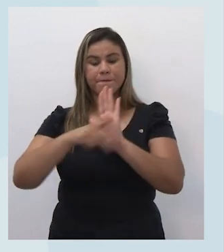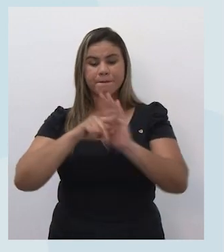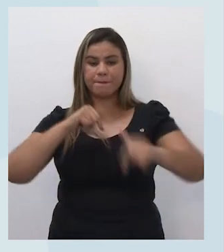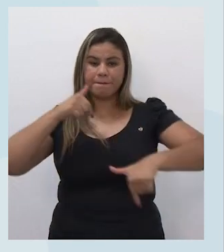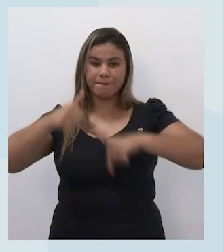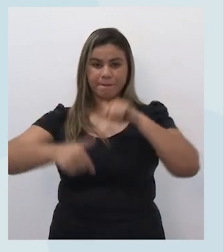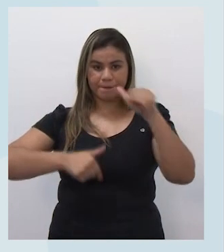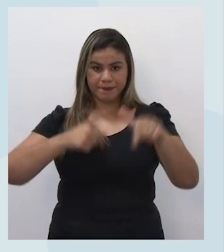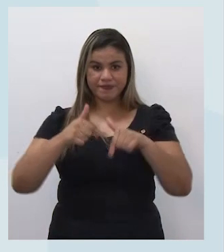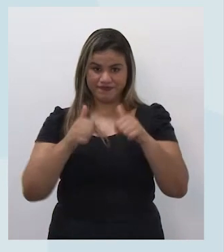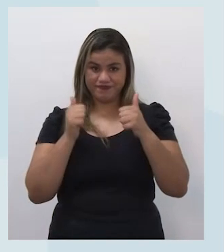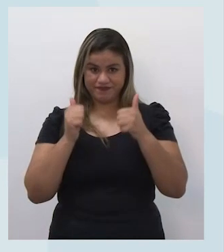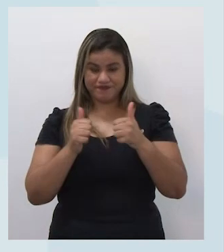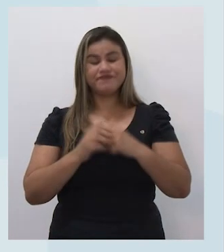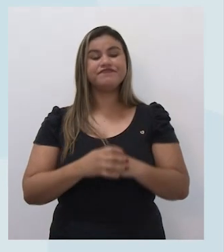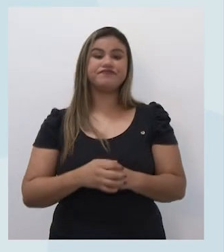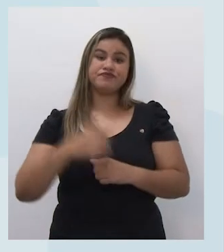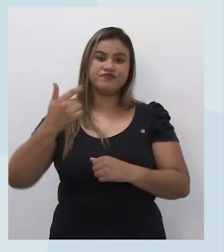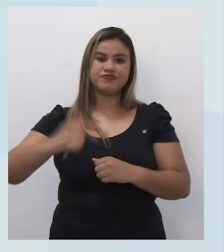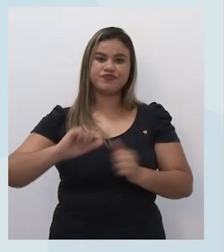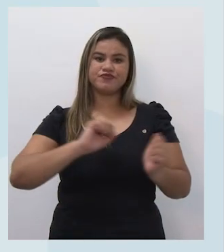Próximo slide, por favor.